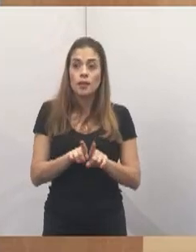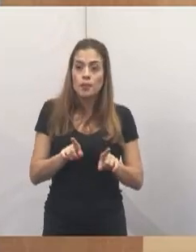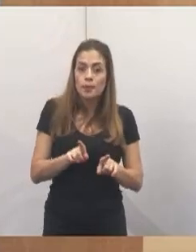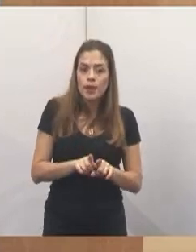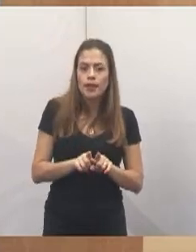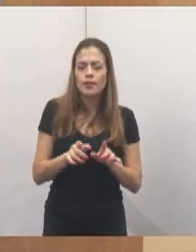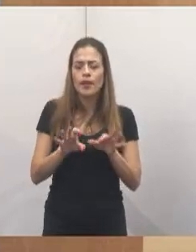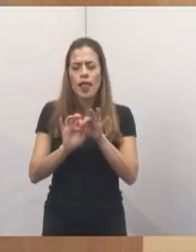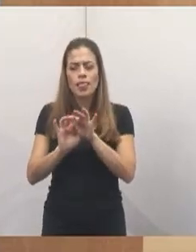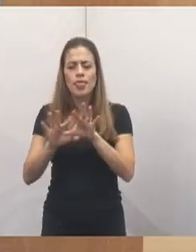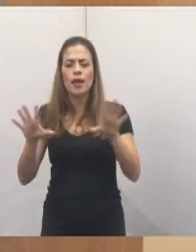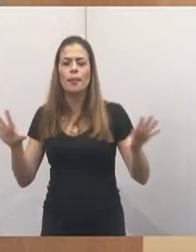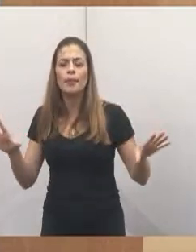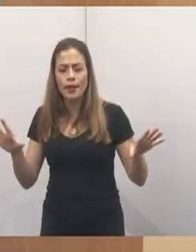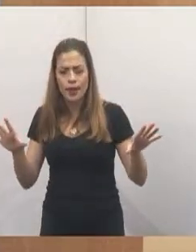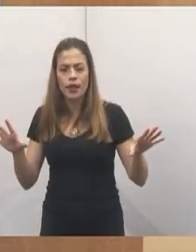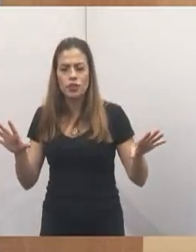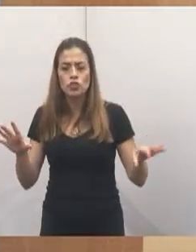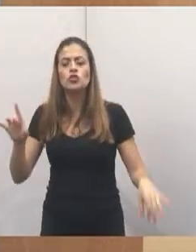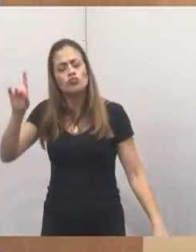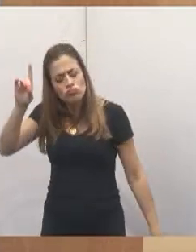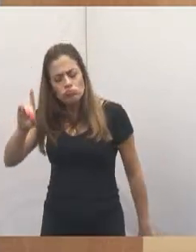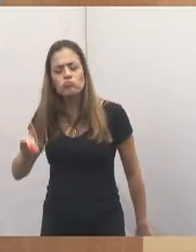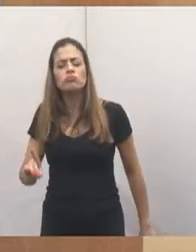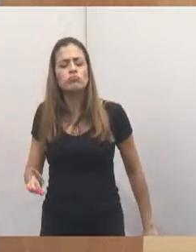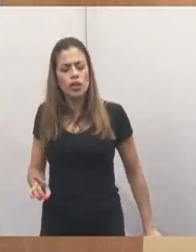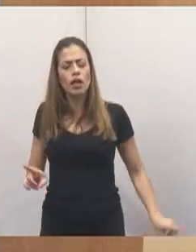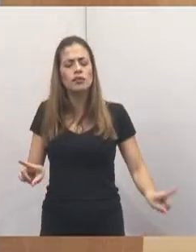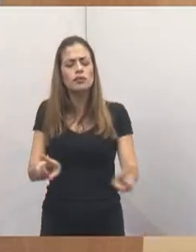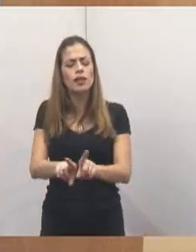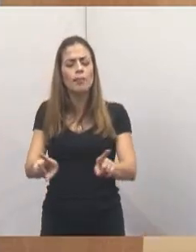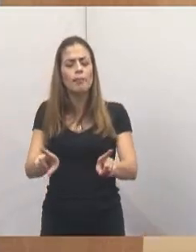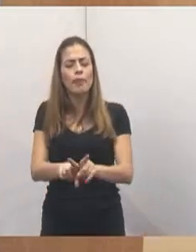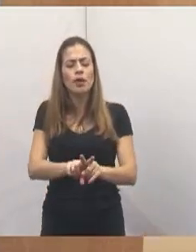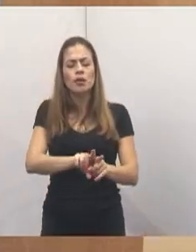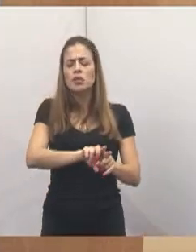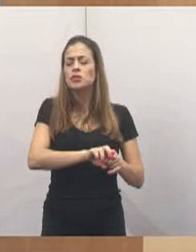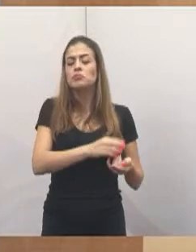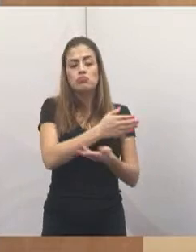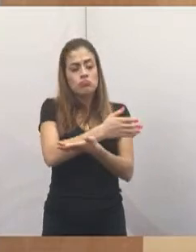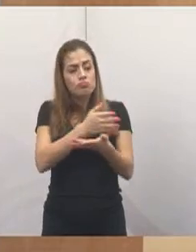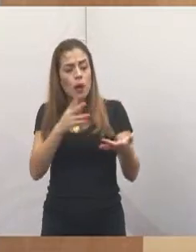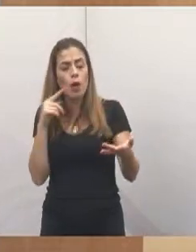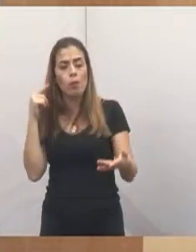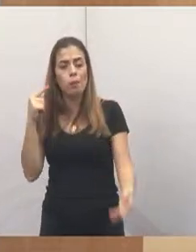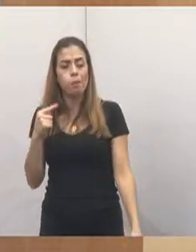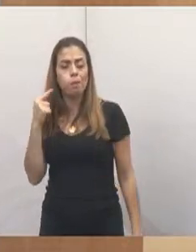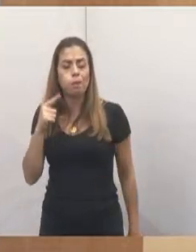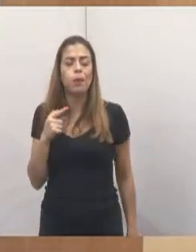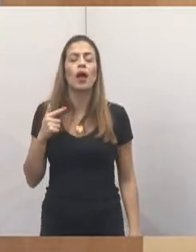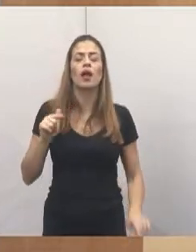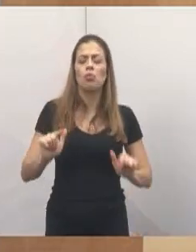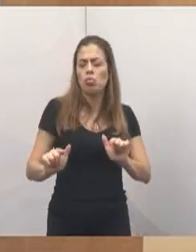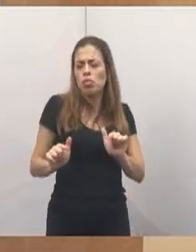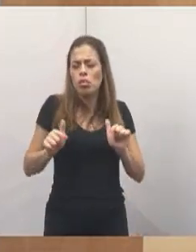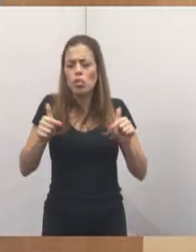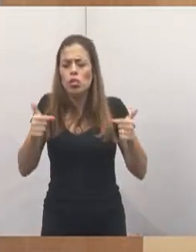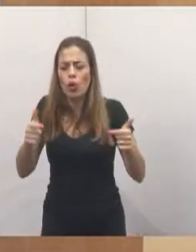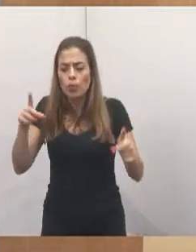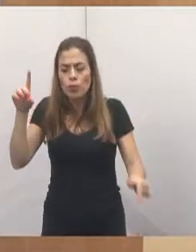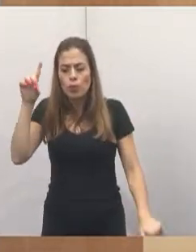construindo o Estado de Direito. E assim são os advogados na sua luta no dia a dia. E aí eu fico